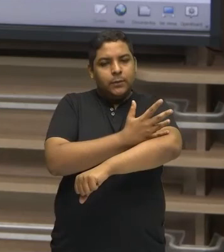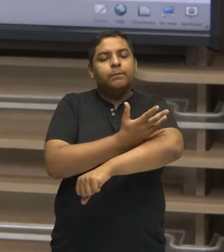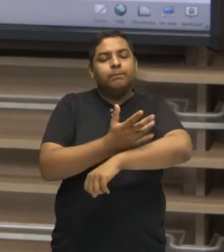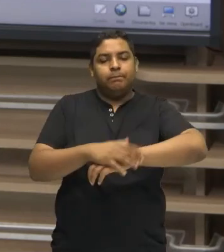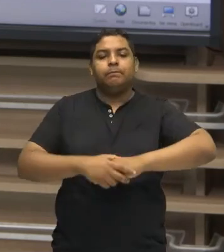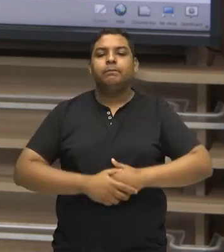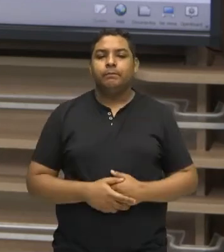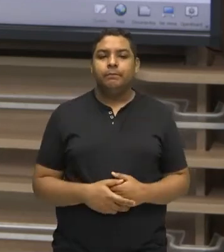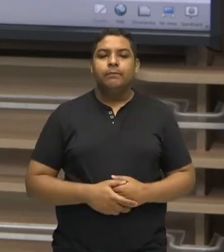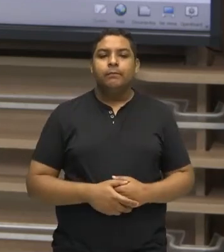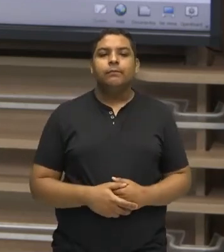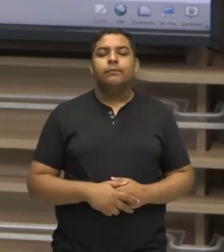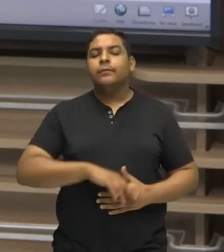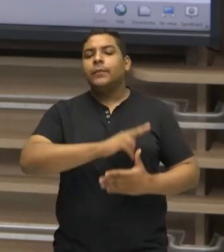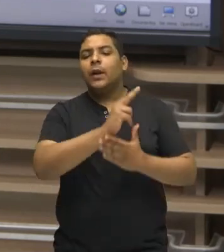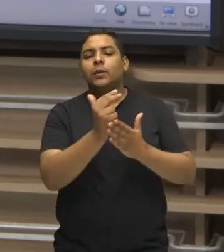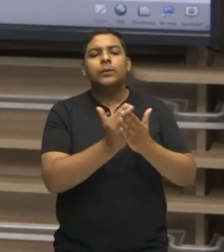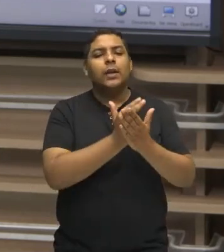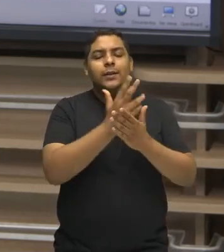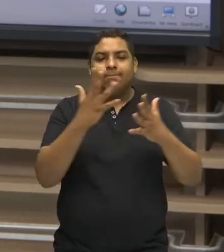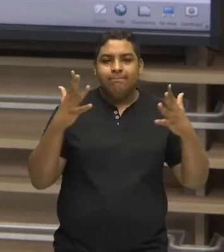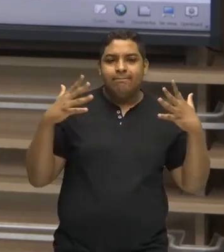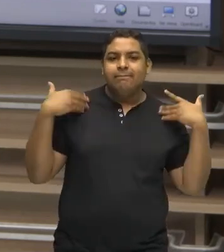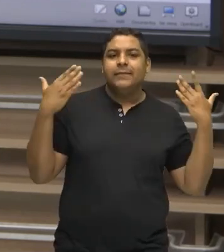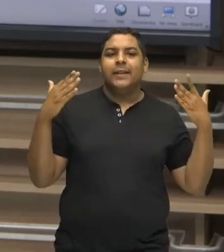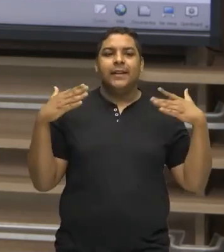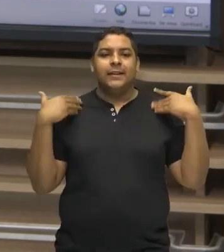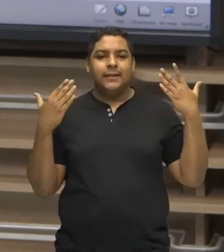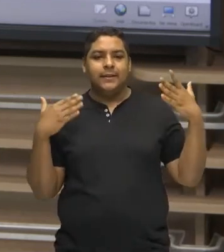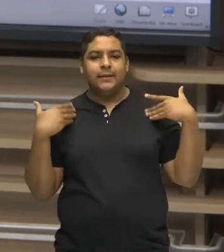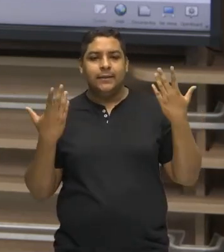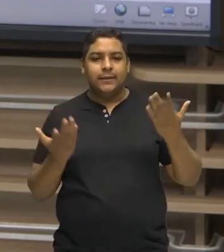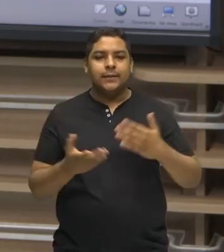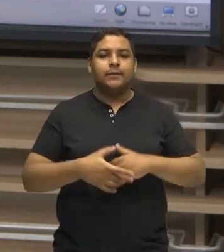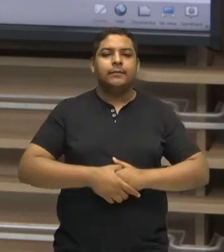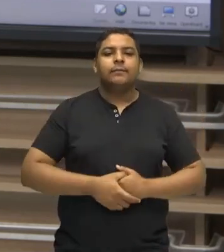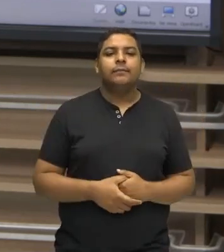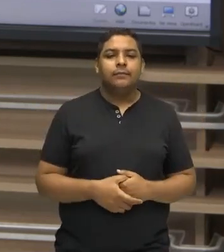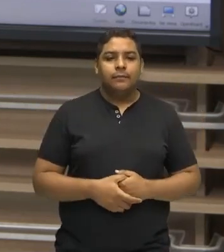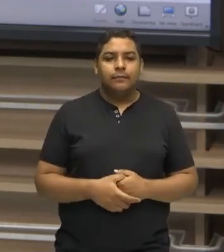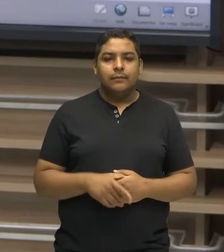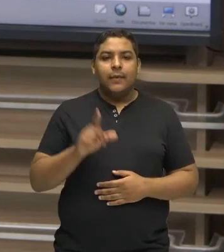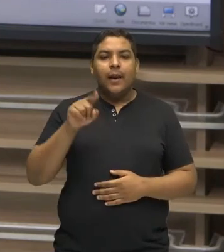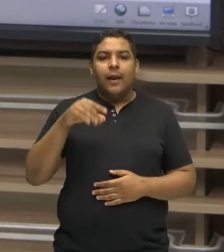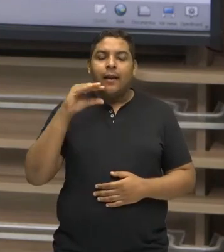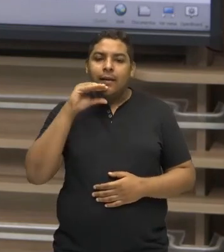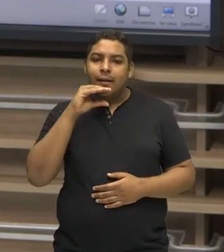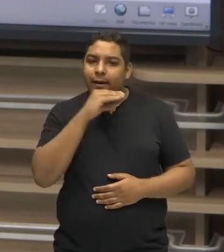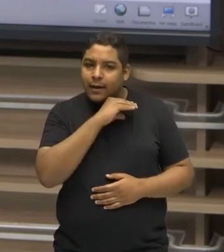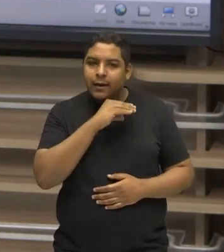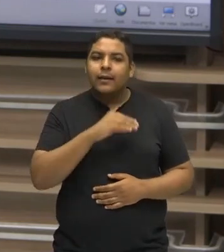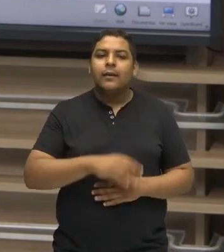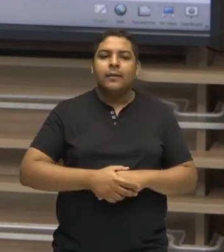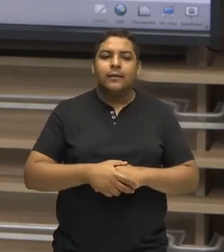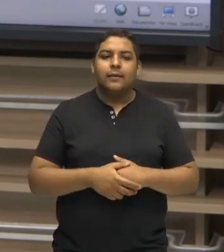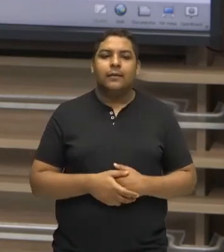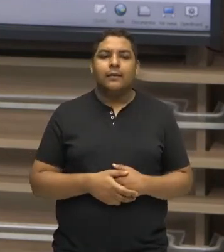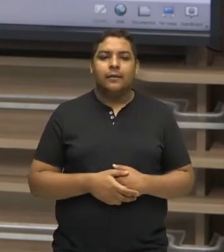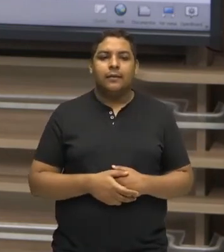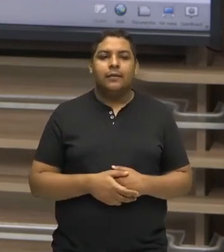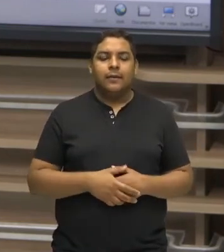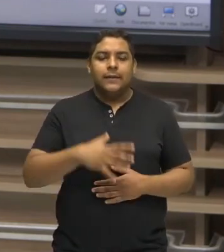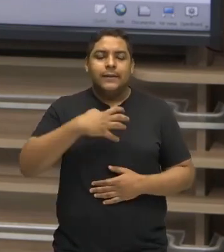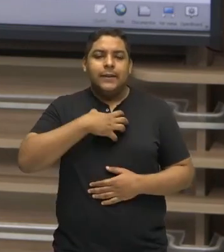ali naquele desenho alegria, né? Isso, então, essas cores que são consideradas cores quentes, então elas